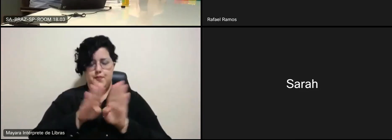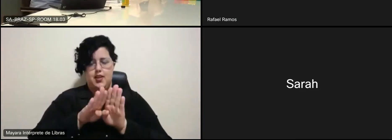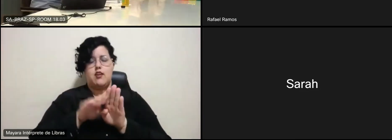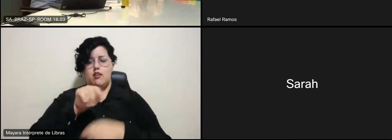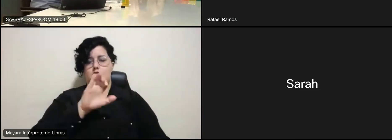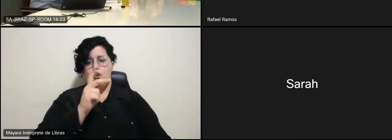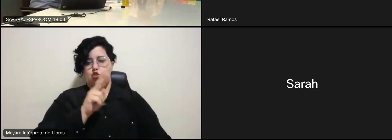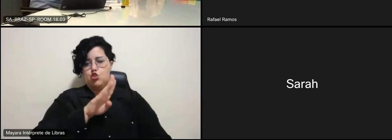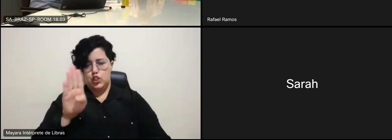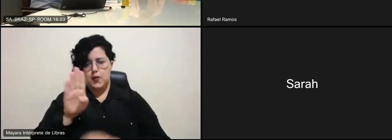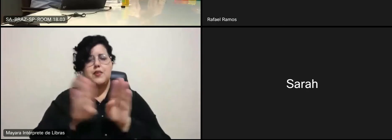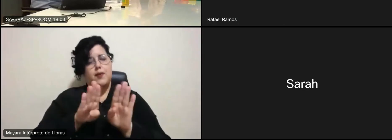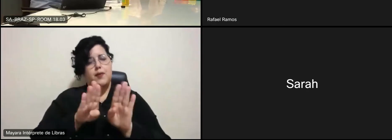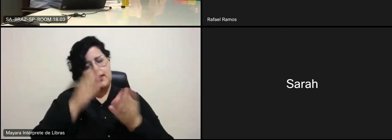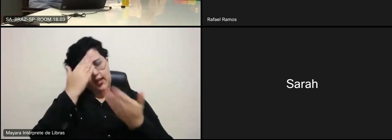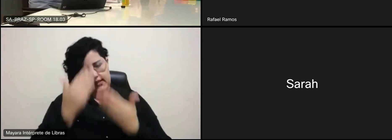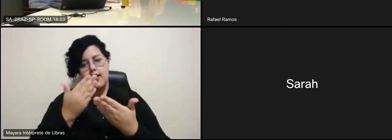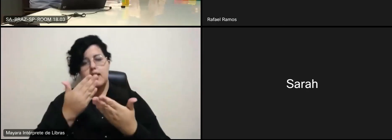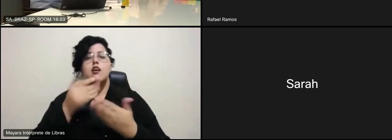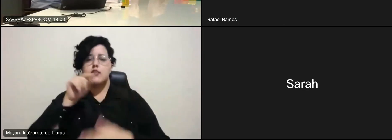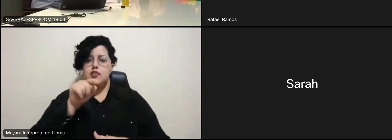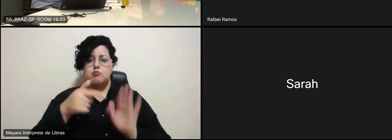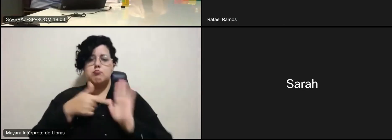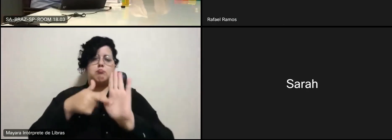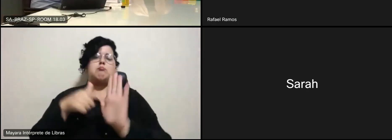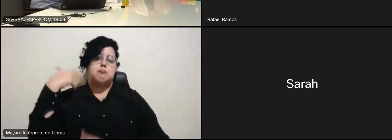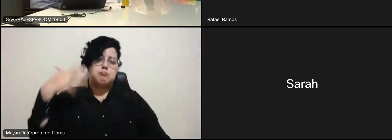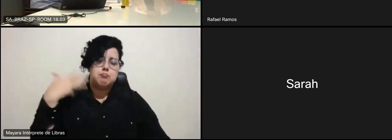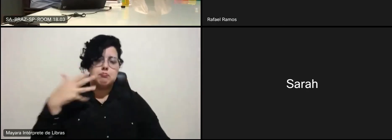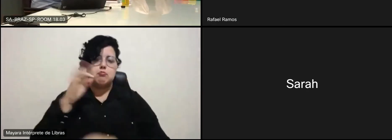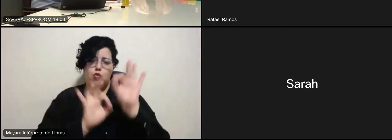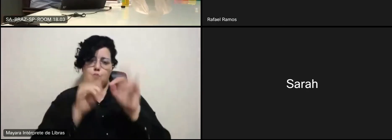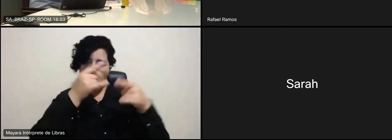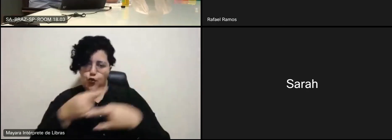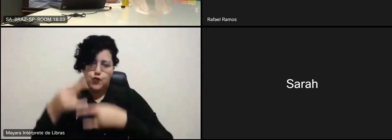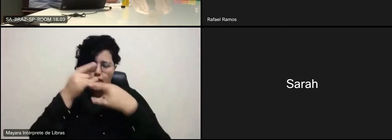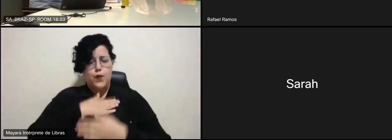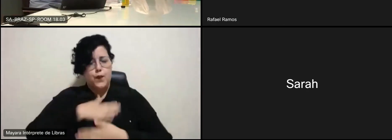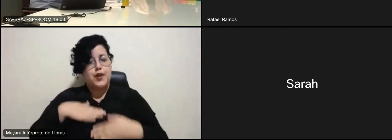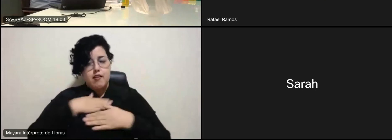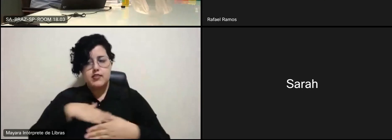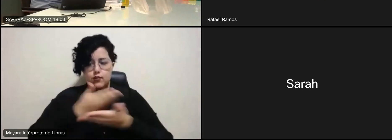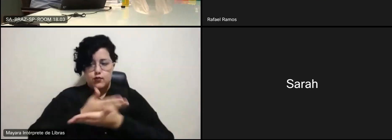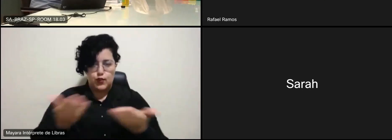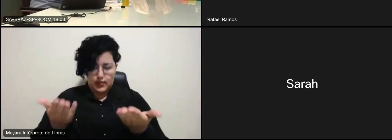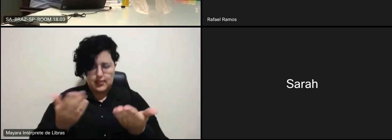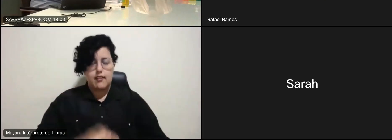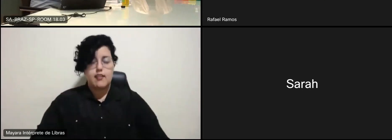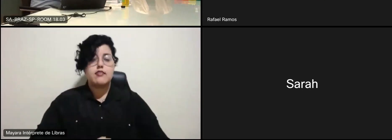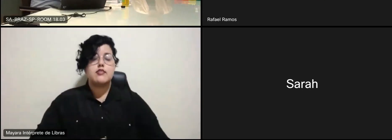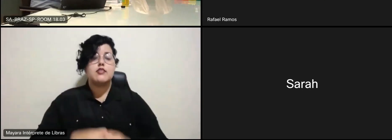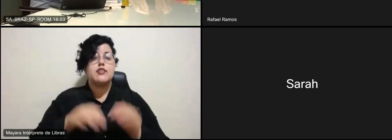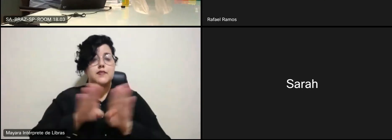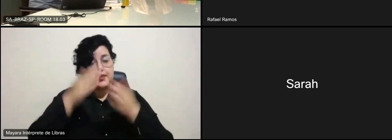está coordenando essa chamada de vídeo aqui. Foi um prazer imenso. E aí eu queria também